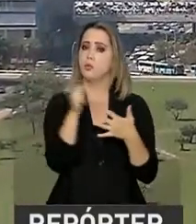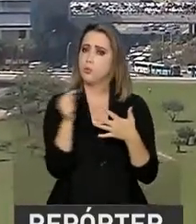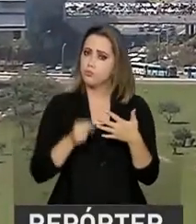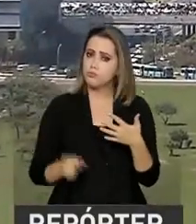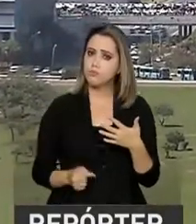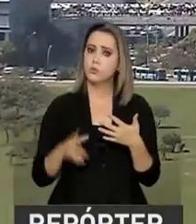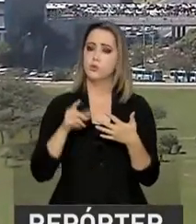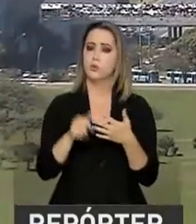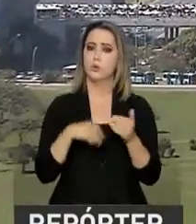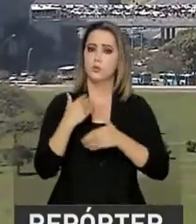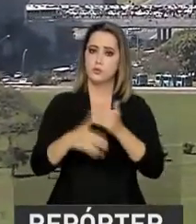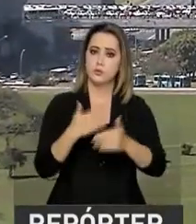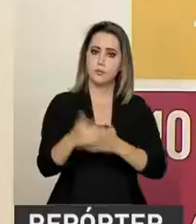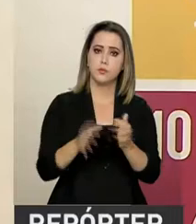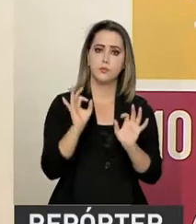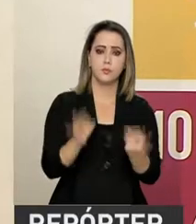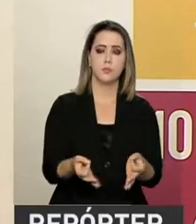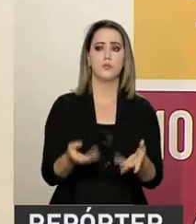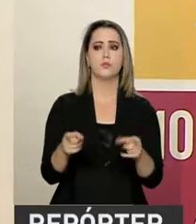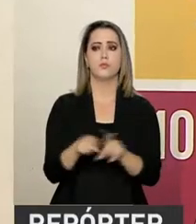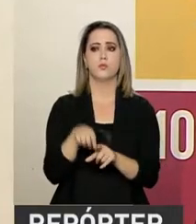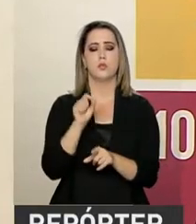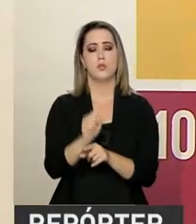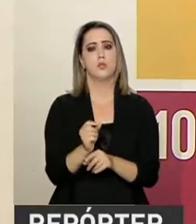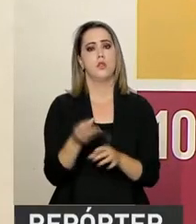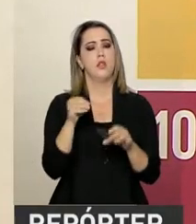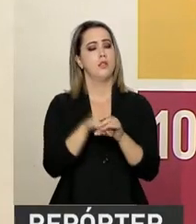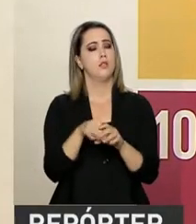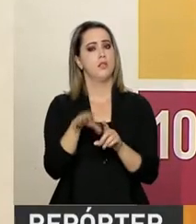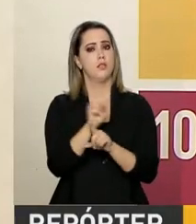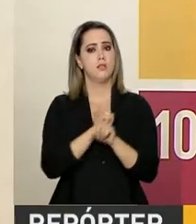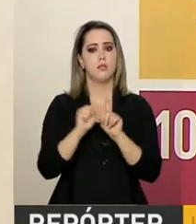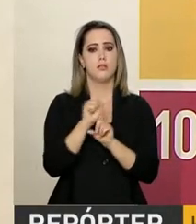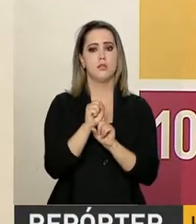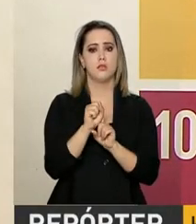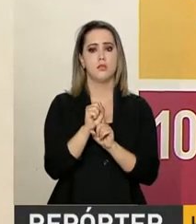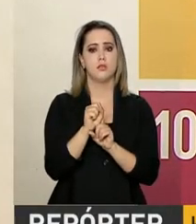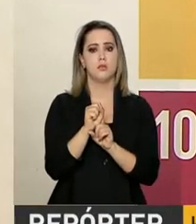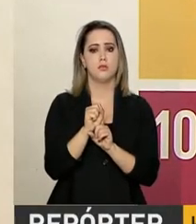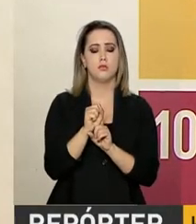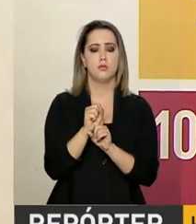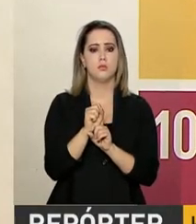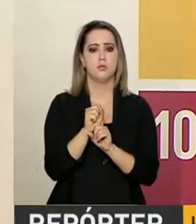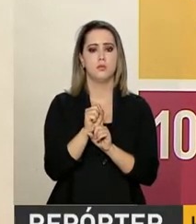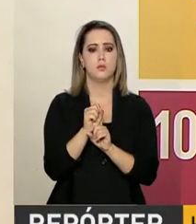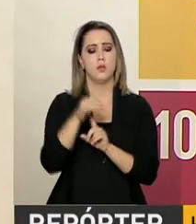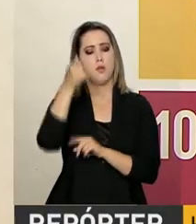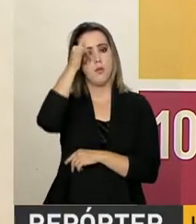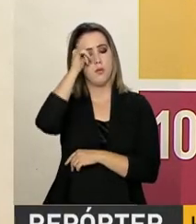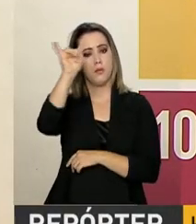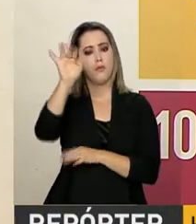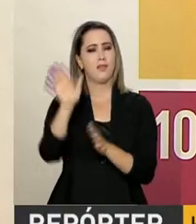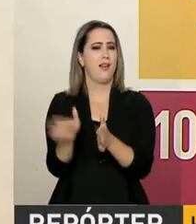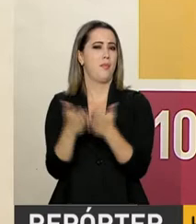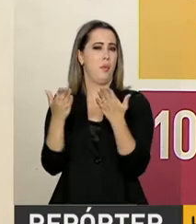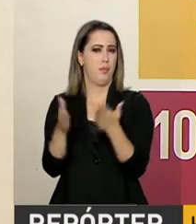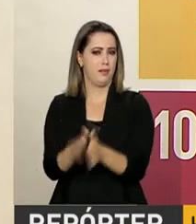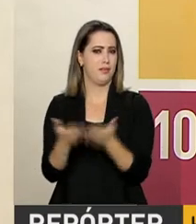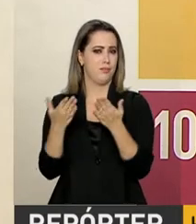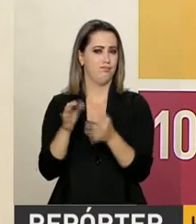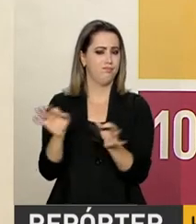desenvolvimento sustentável e diante da sociedade brasileira o estado brasileiro combate à pobreza